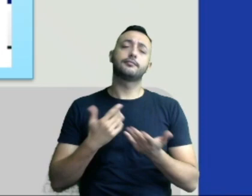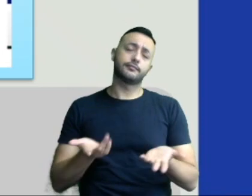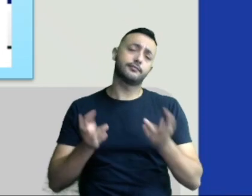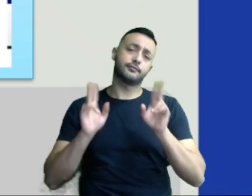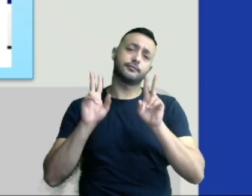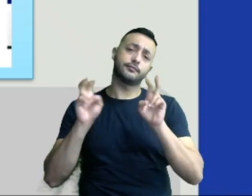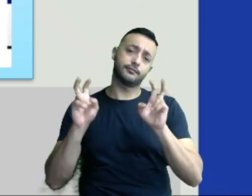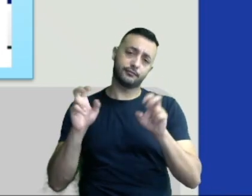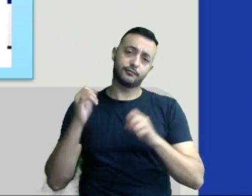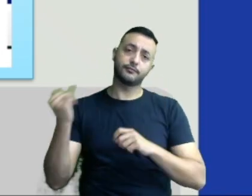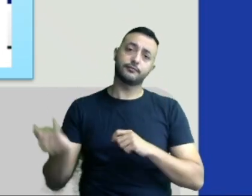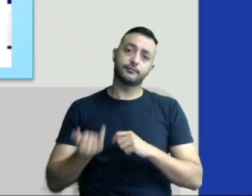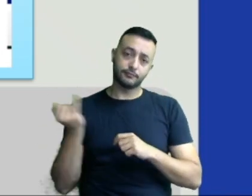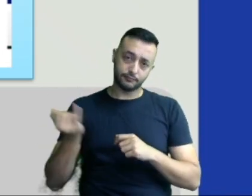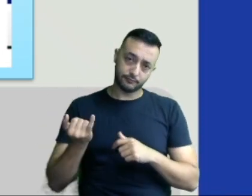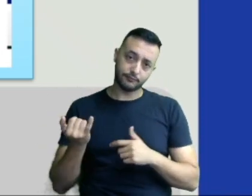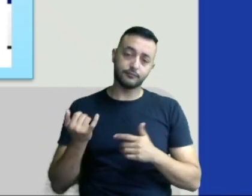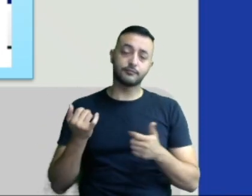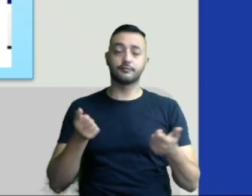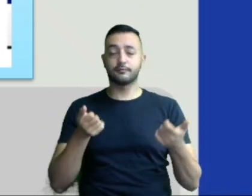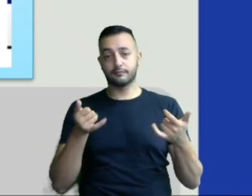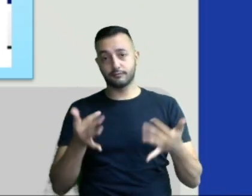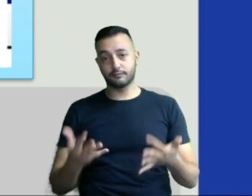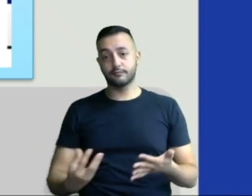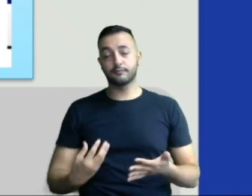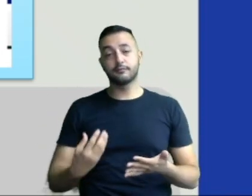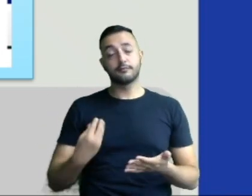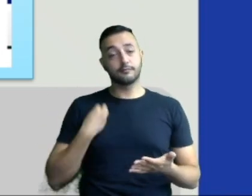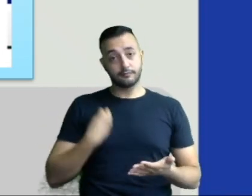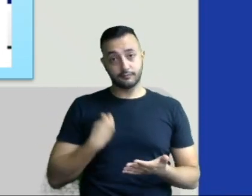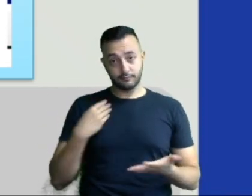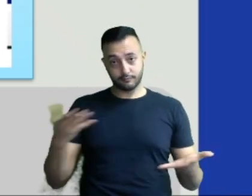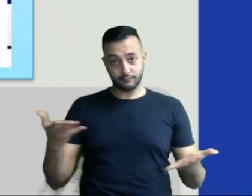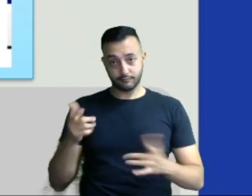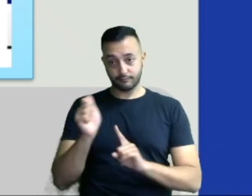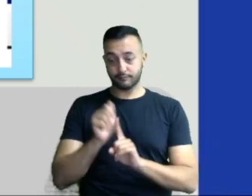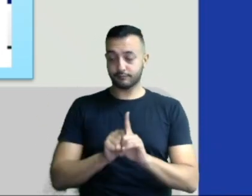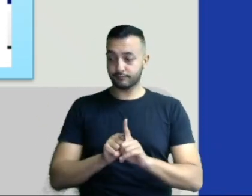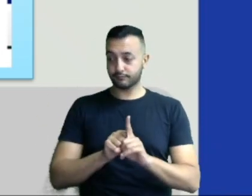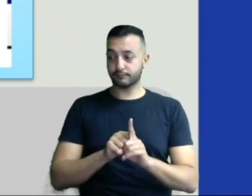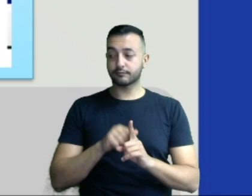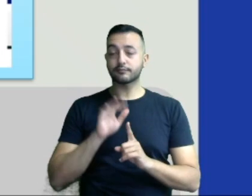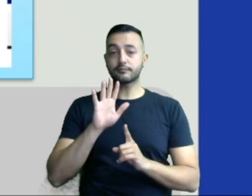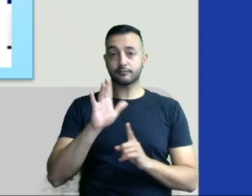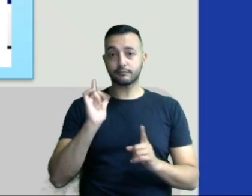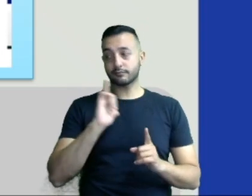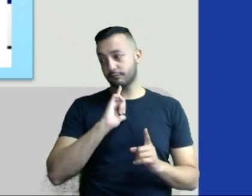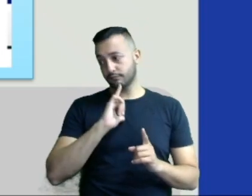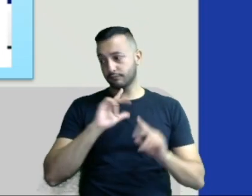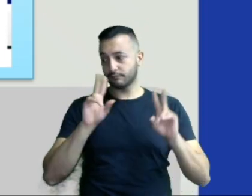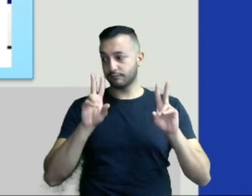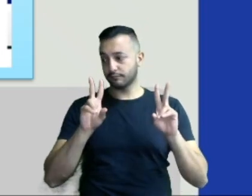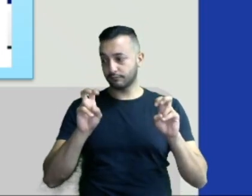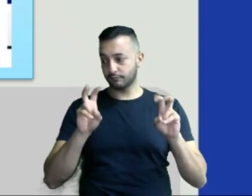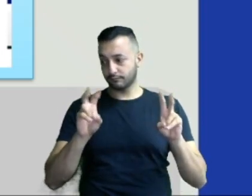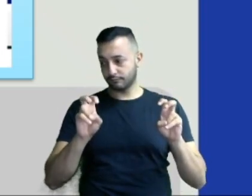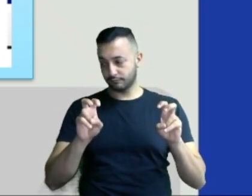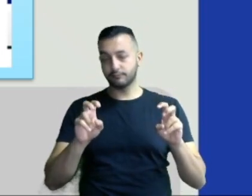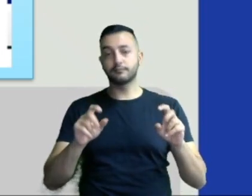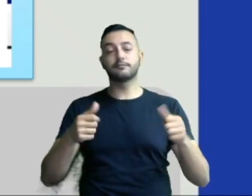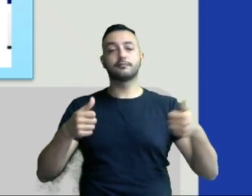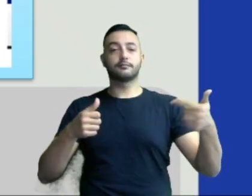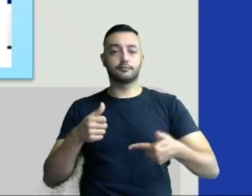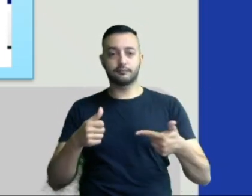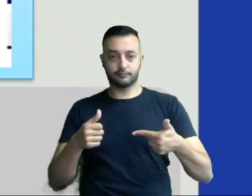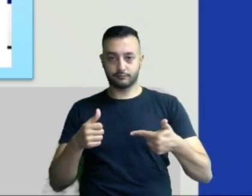tema importante para o que a gente está vivendo esse mês, vivenciando esse mês. E aí a gente tem um subtítulo, o